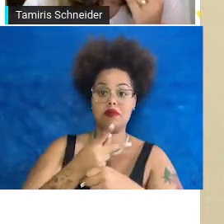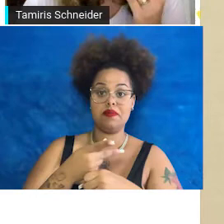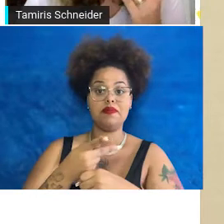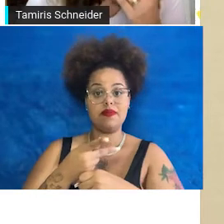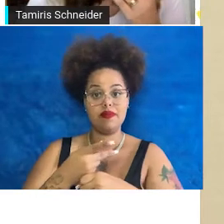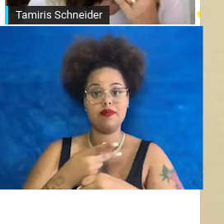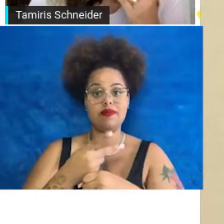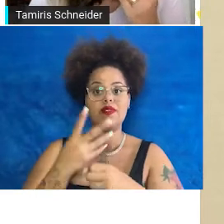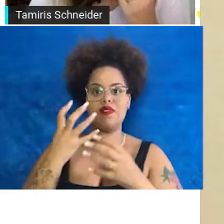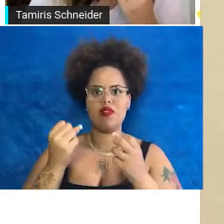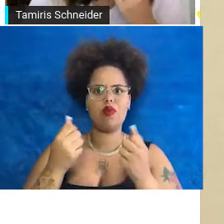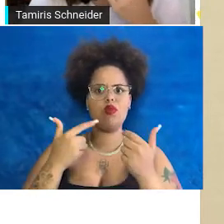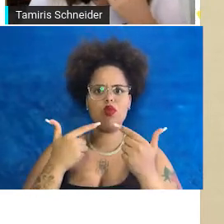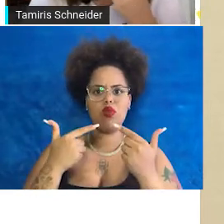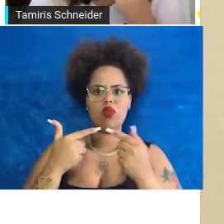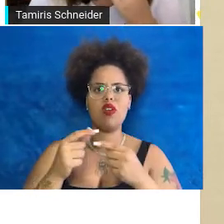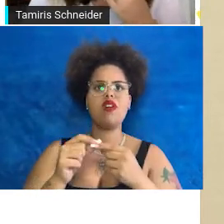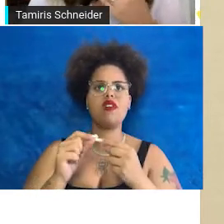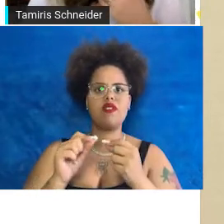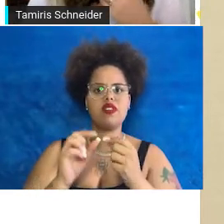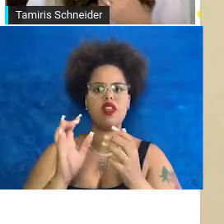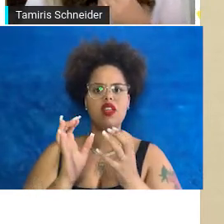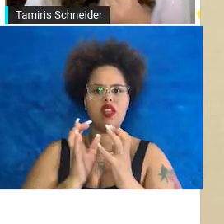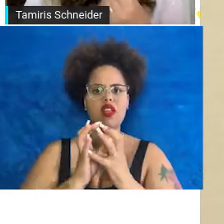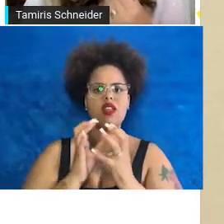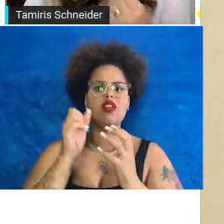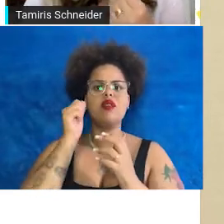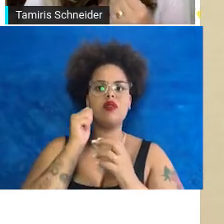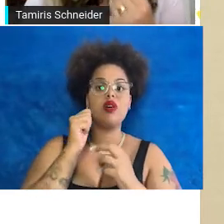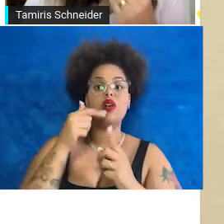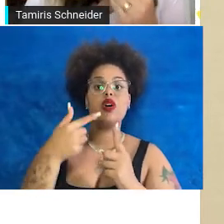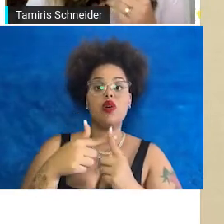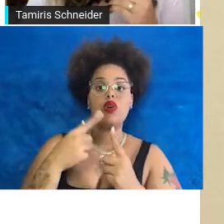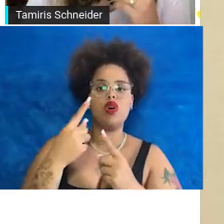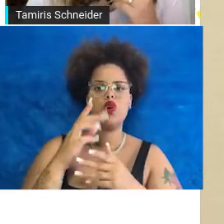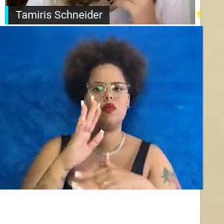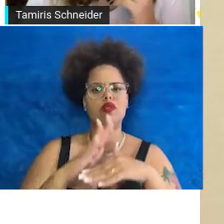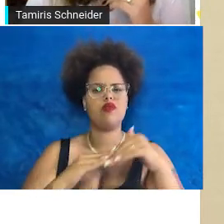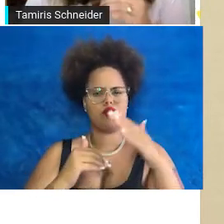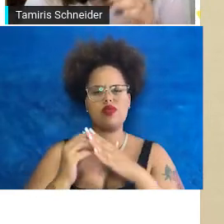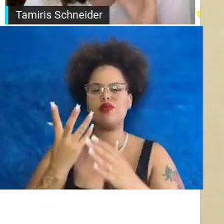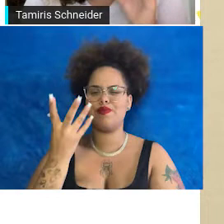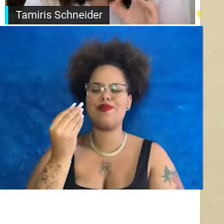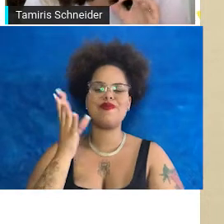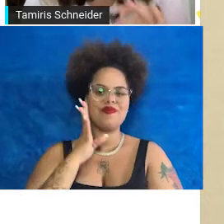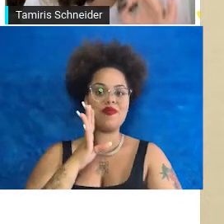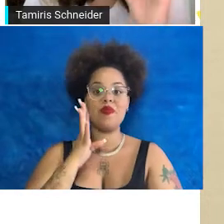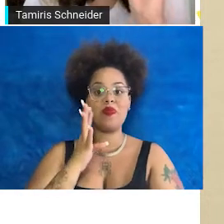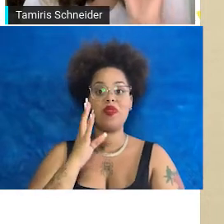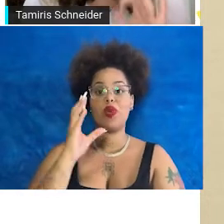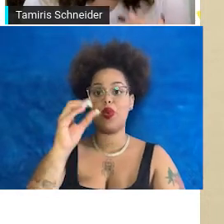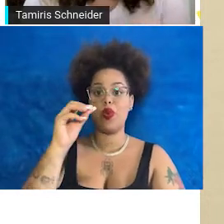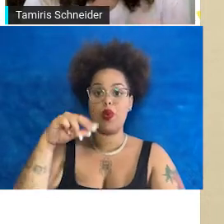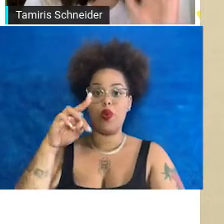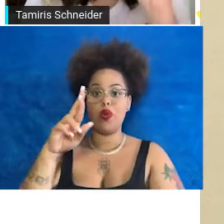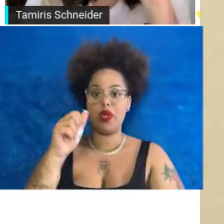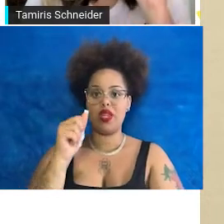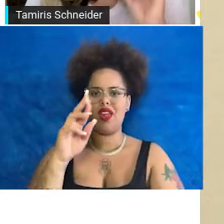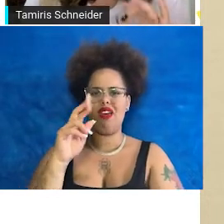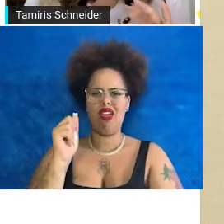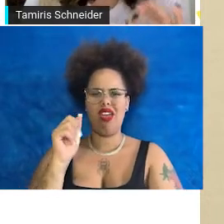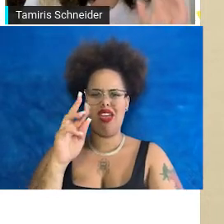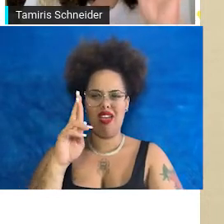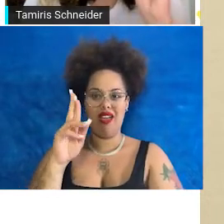aí. Vamos correr para fazer equipe de mulheres, porque é uma função muito massa. Contra-regra é aquela pessoa que vai